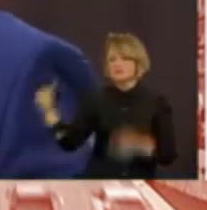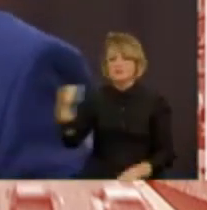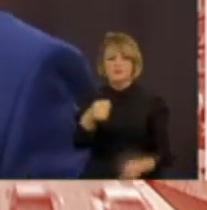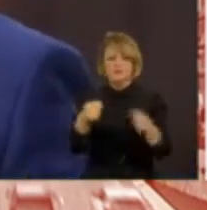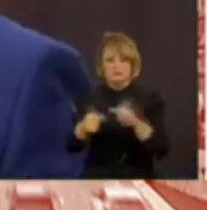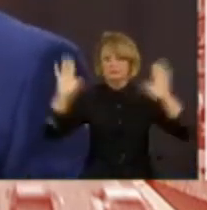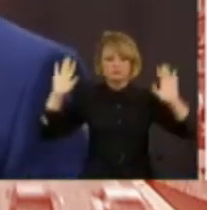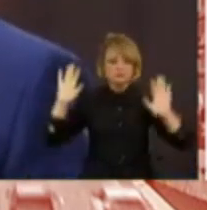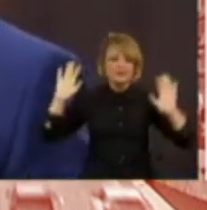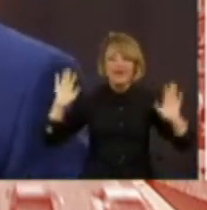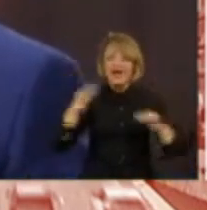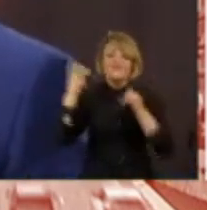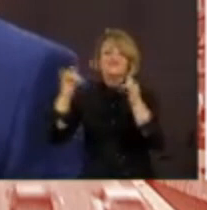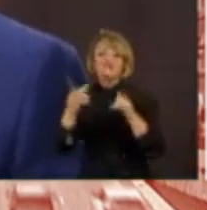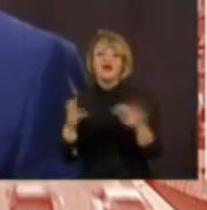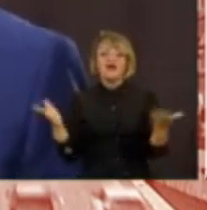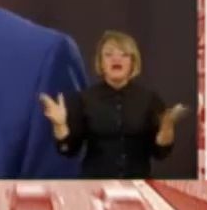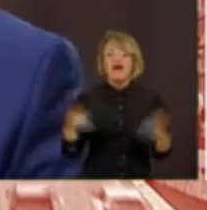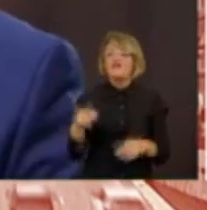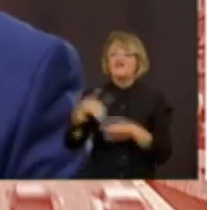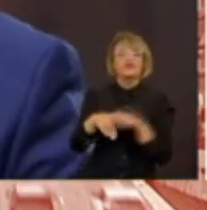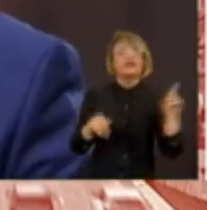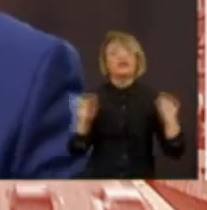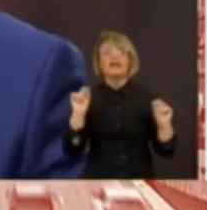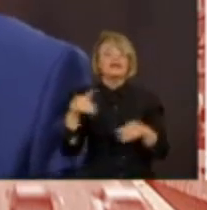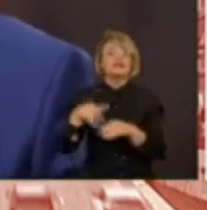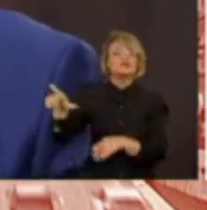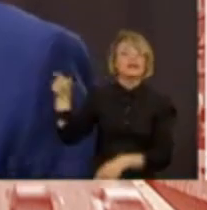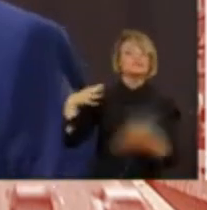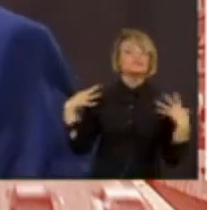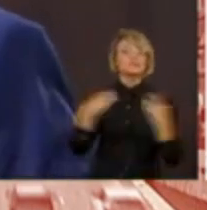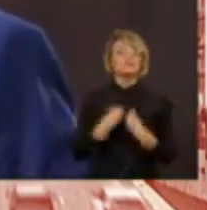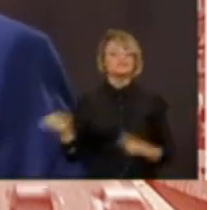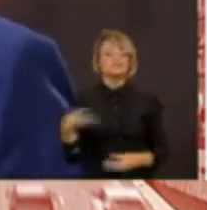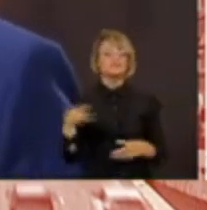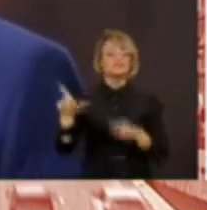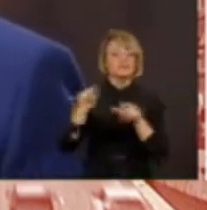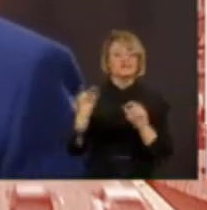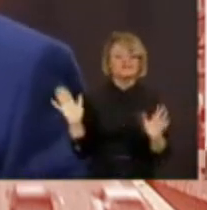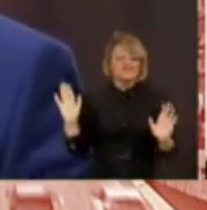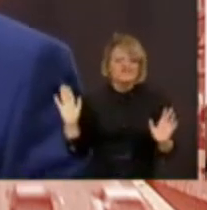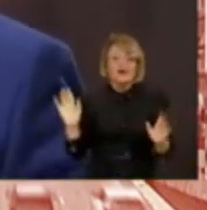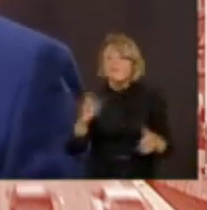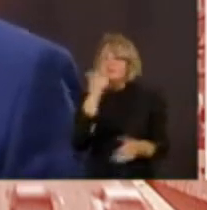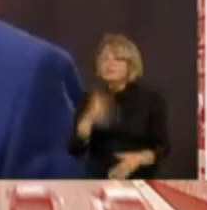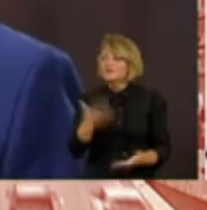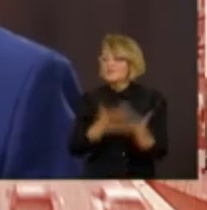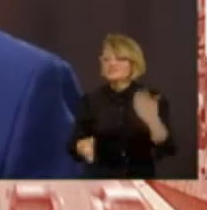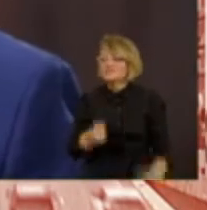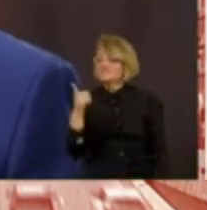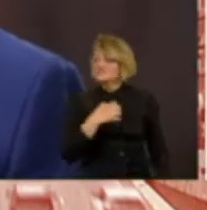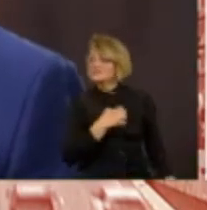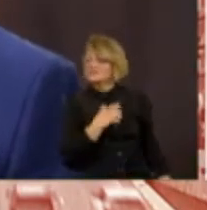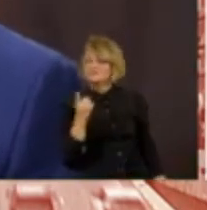Justiça. Estou nem dando a minha opinião aqui. Mas é que é discutível até a TV Justiça, muito por conta daquela ideia que a